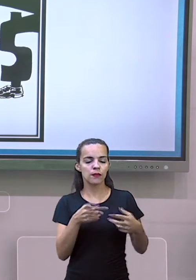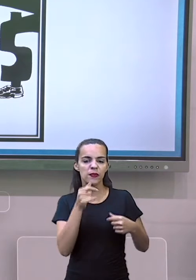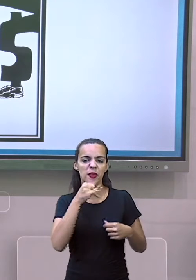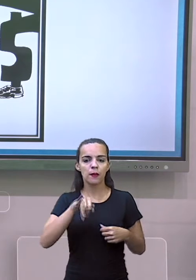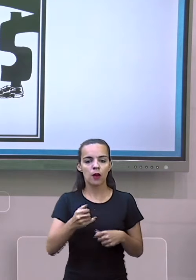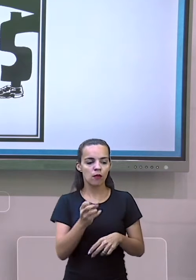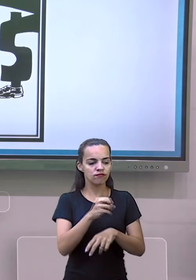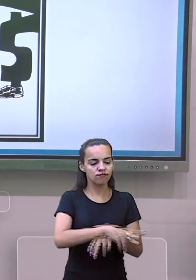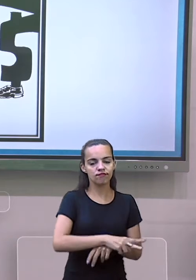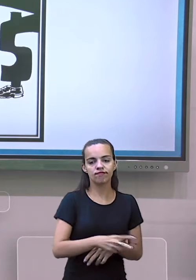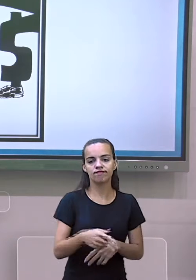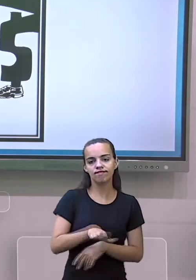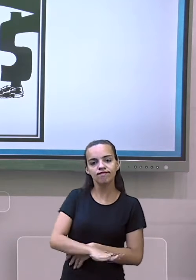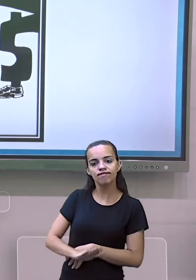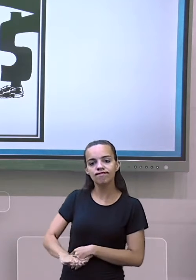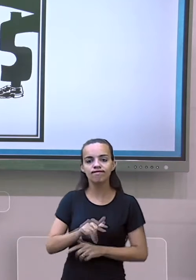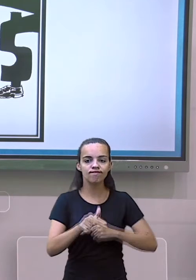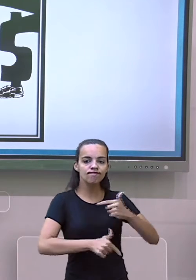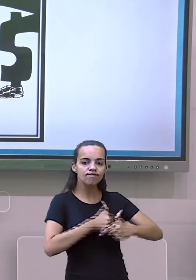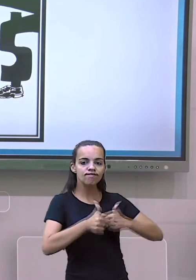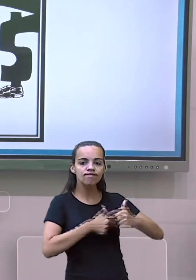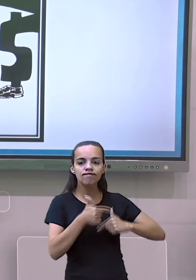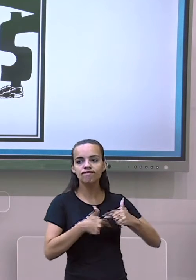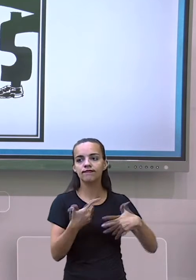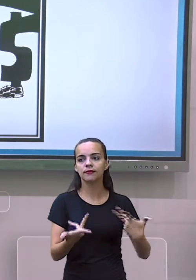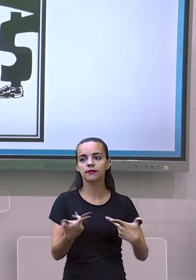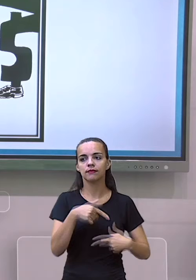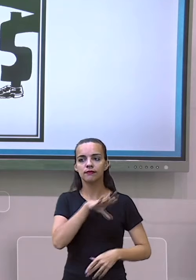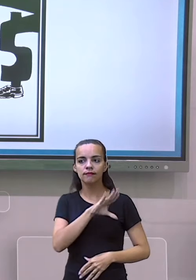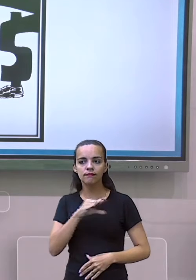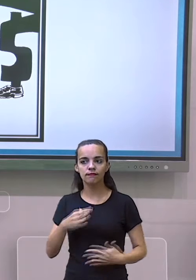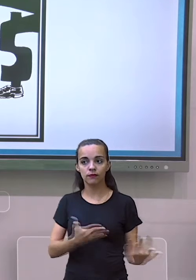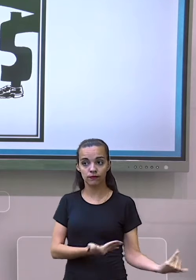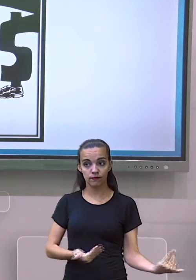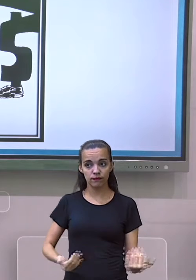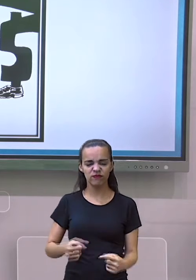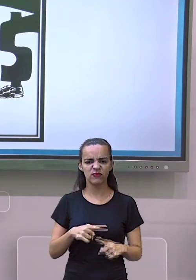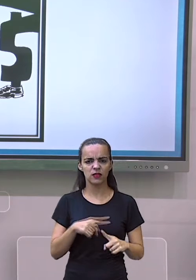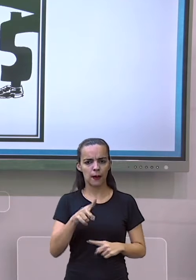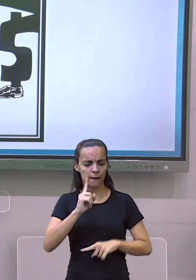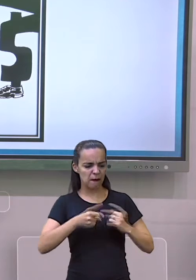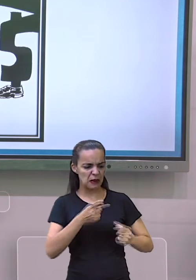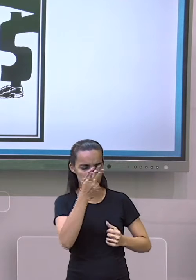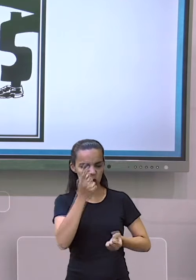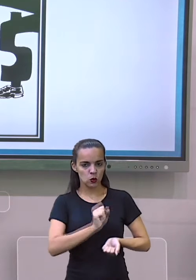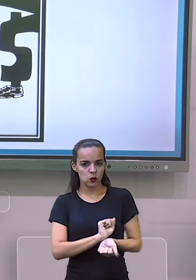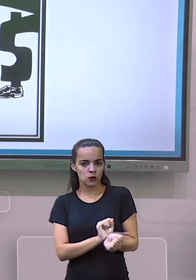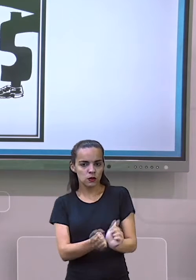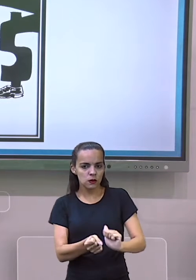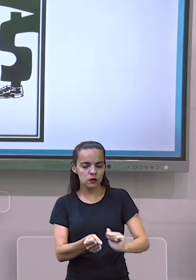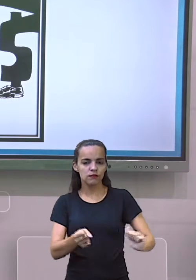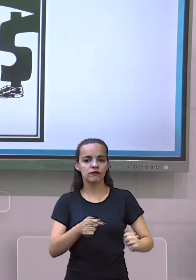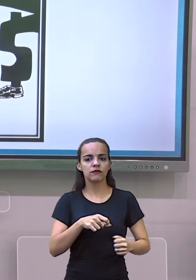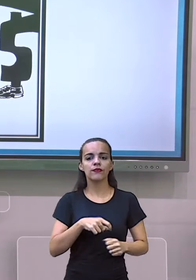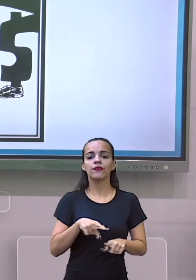é uma exploração infantil, trabalho análogo à escravidão, ou